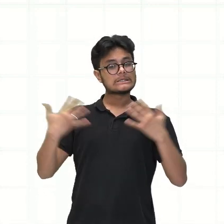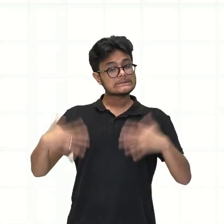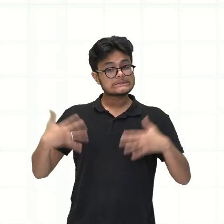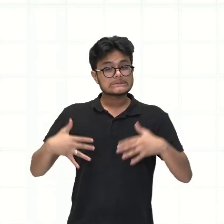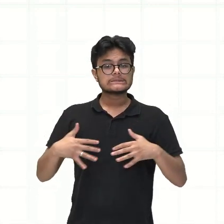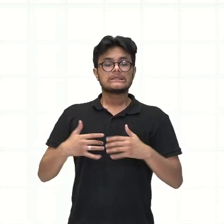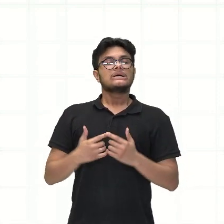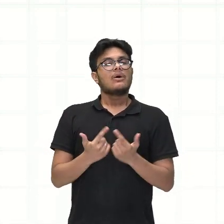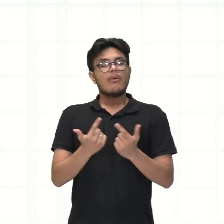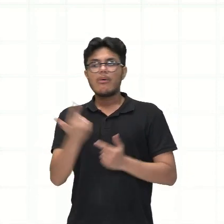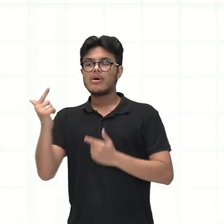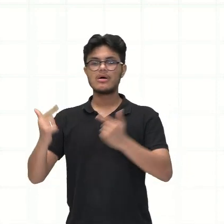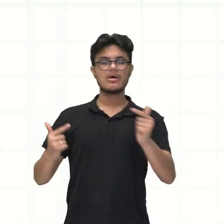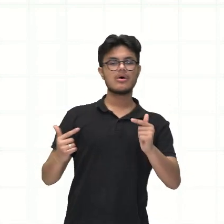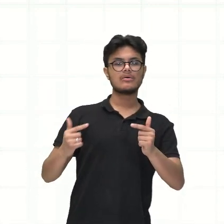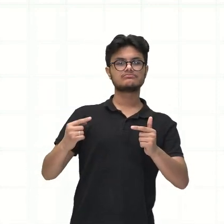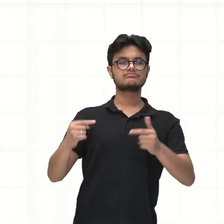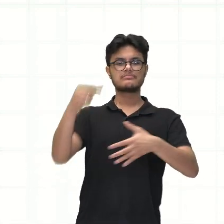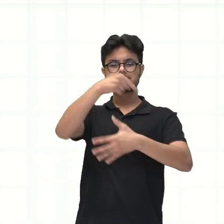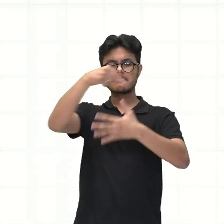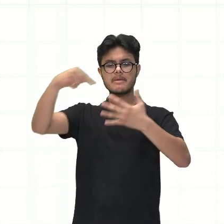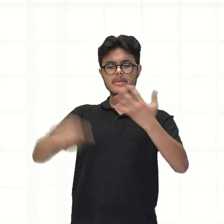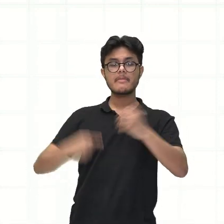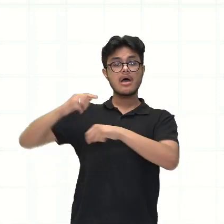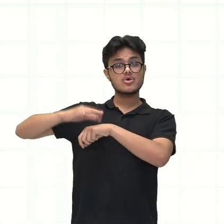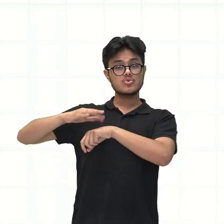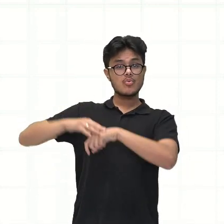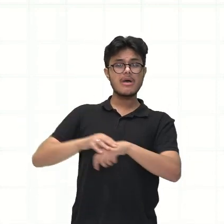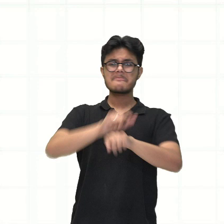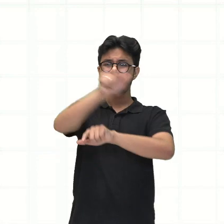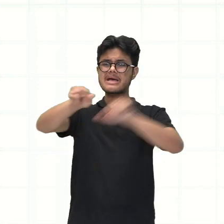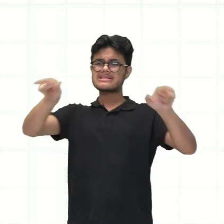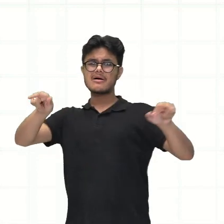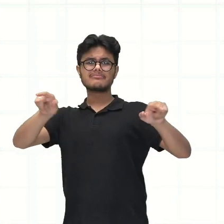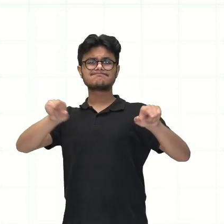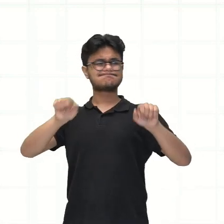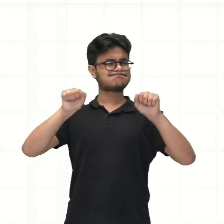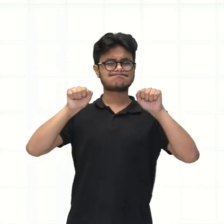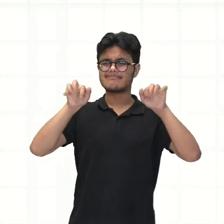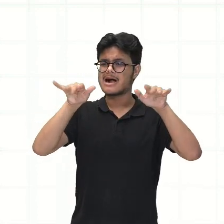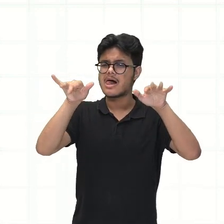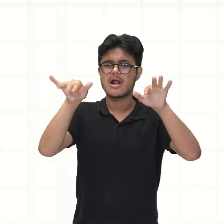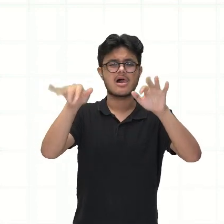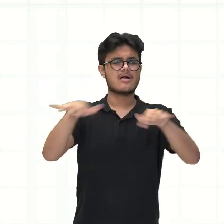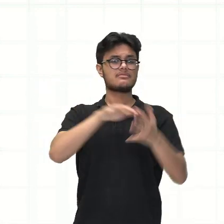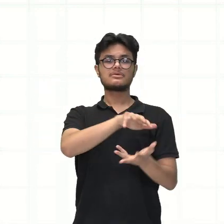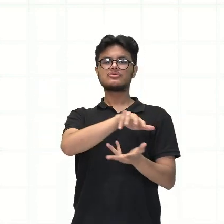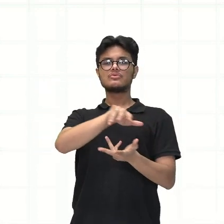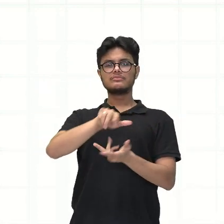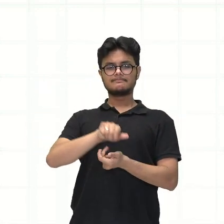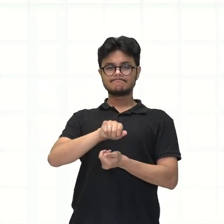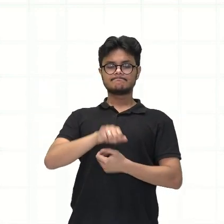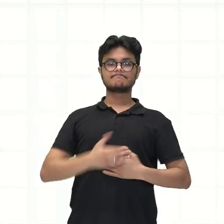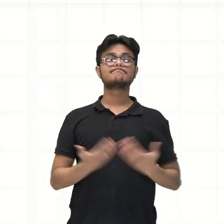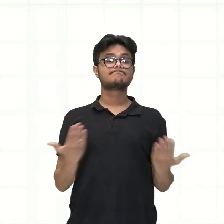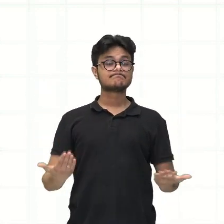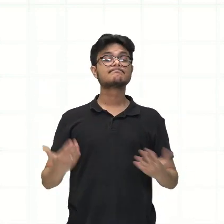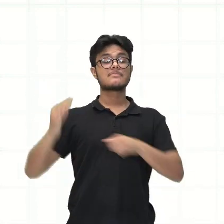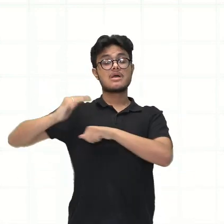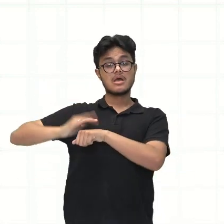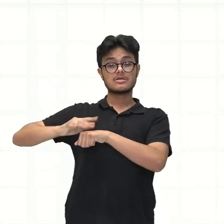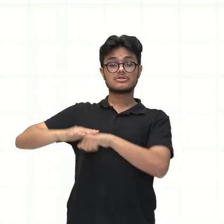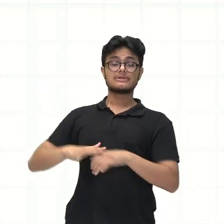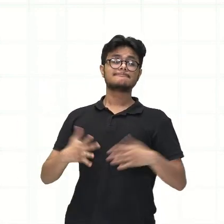essas outras doenças afetam centenas de milhões de pessoas no mundo, né? Muitas dessas doenças